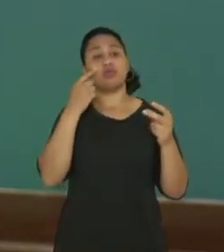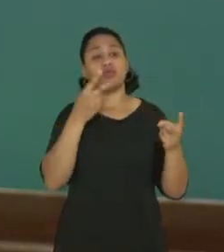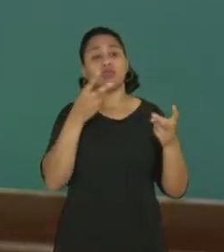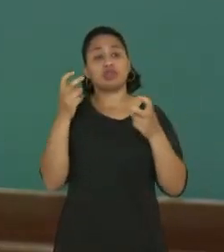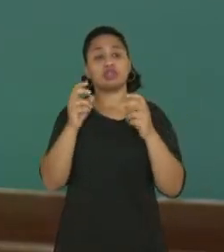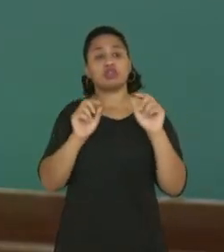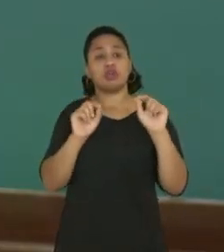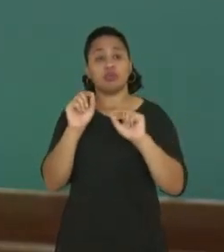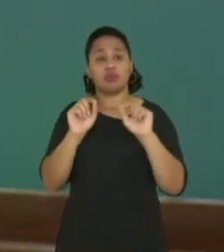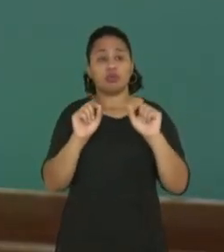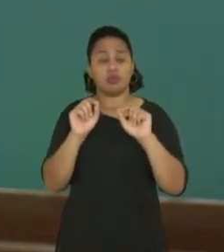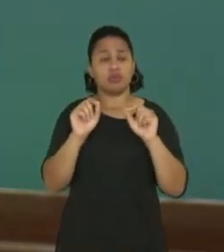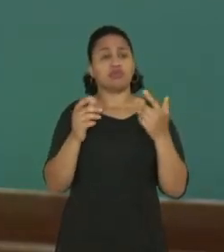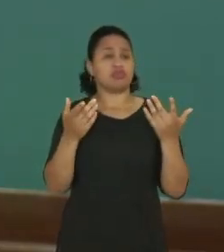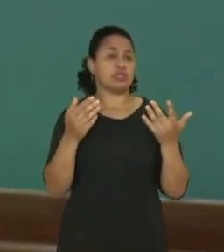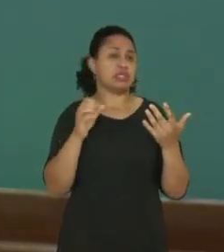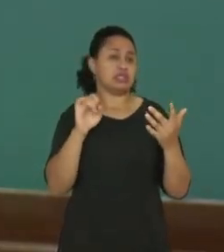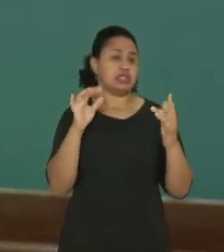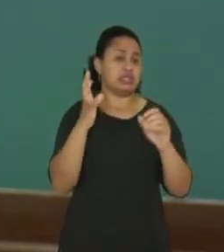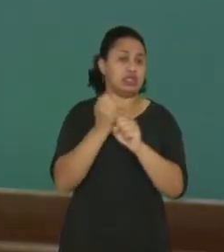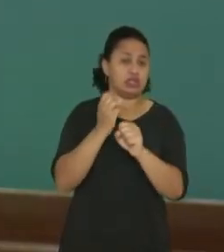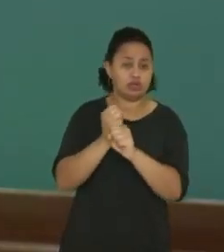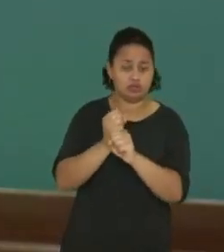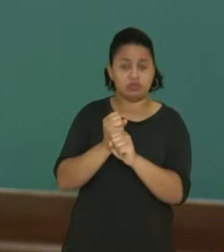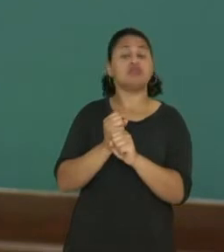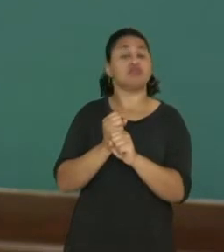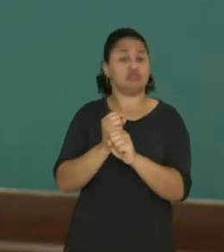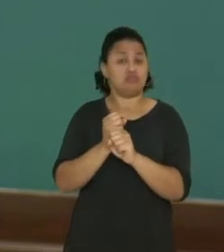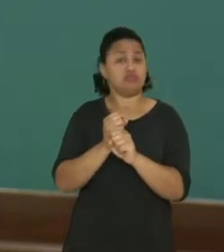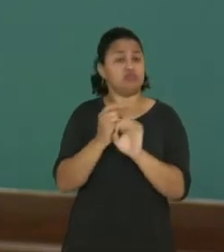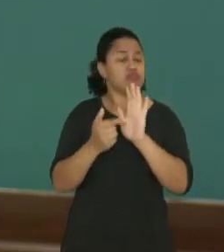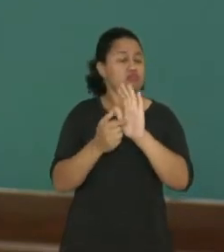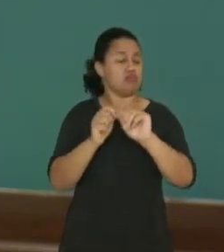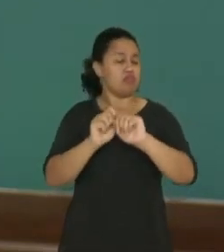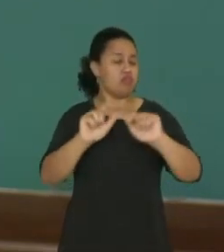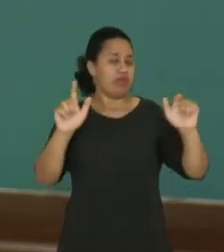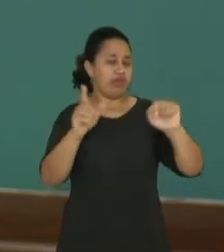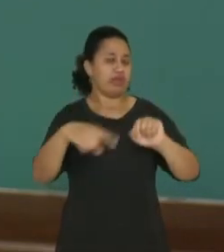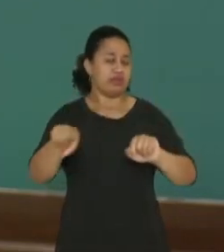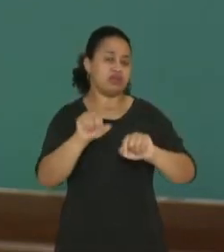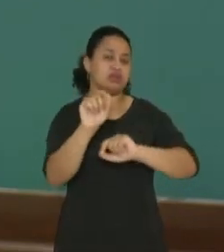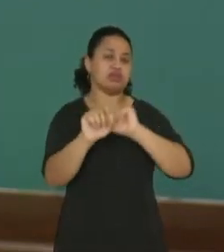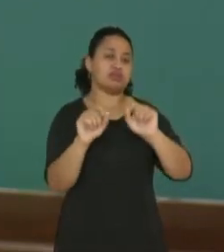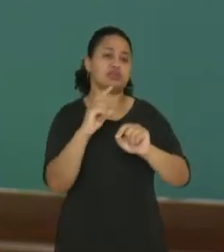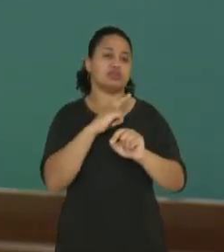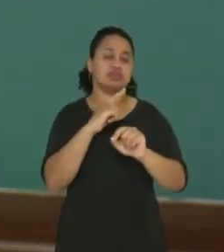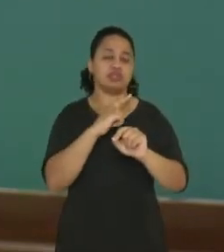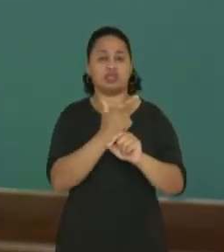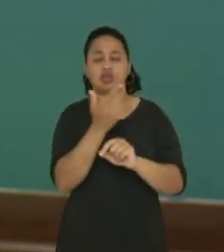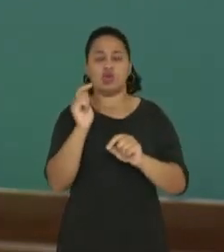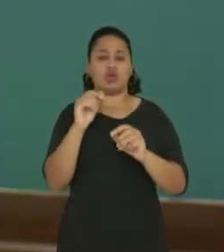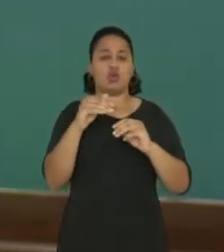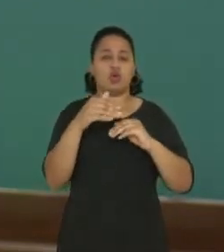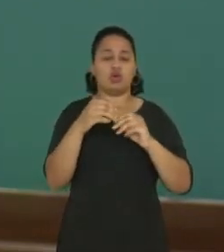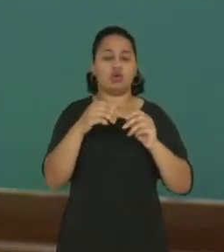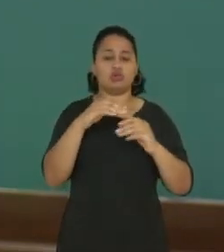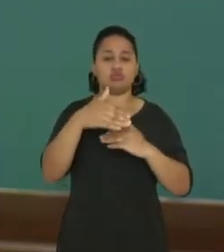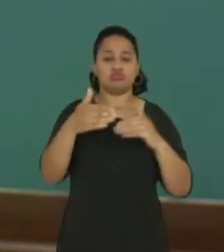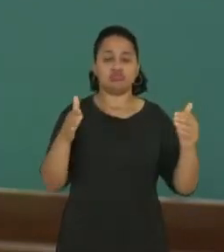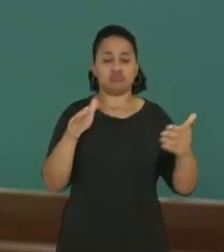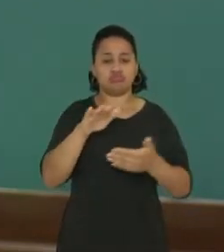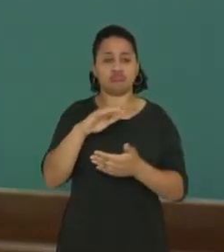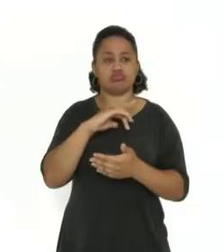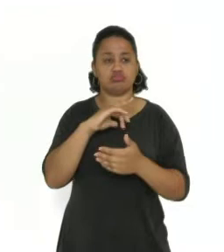comigo, né? Então, quando nós calculamos isso, para exemplificar, né? Nós temos ali um outro cubo, né? Que a gente tem ali, ó,